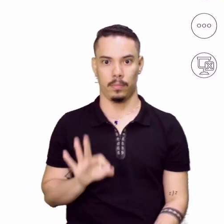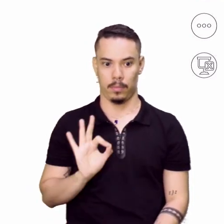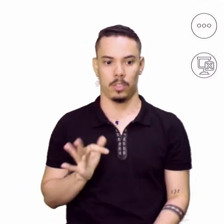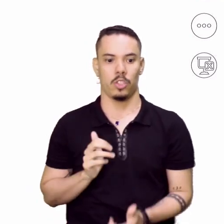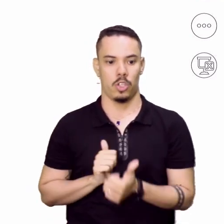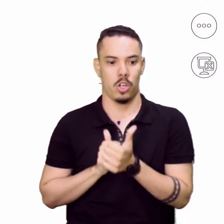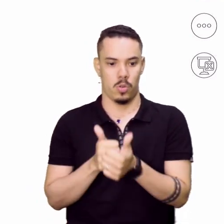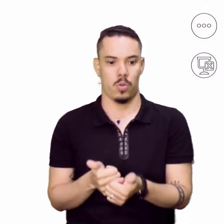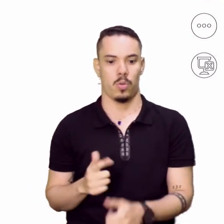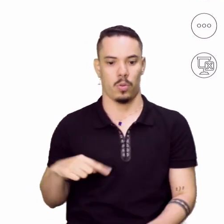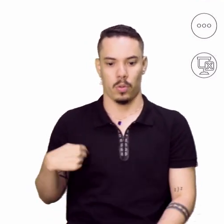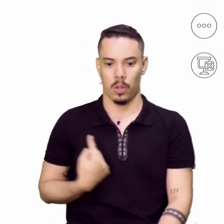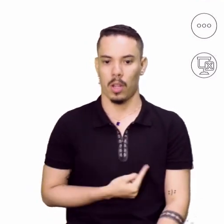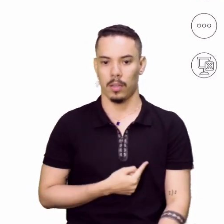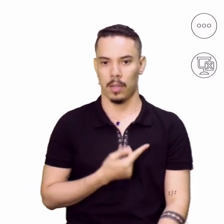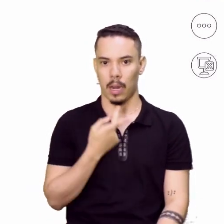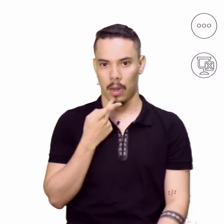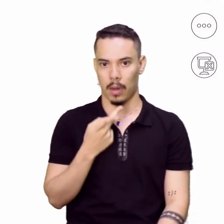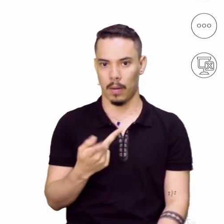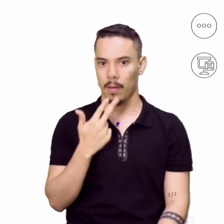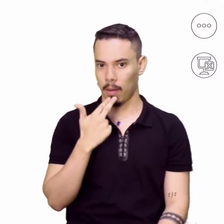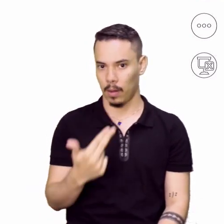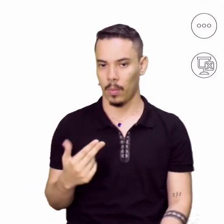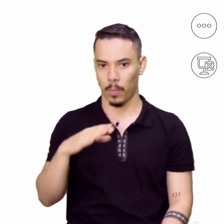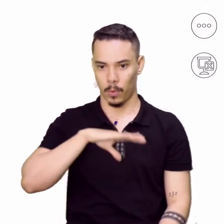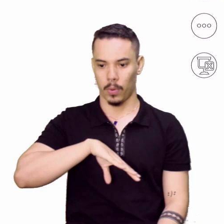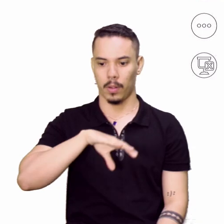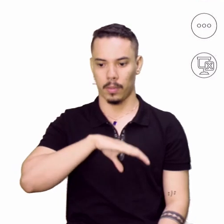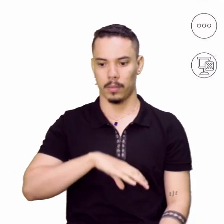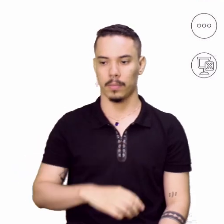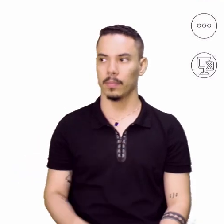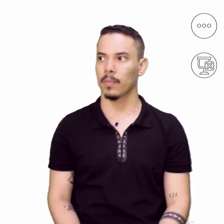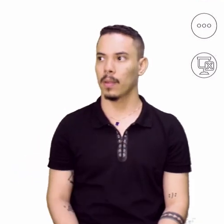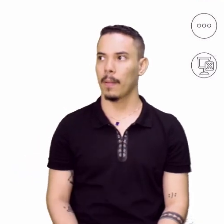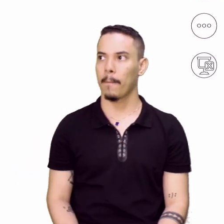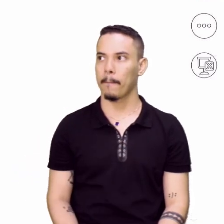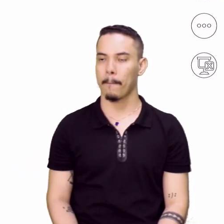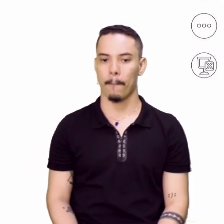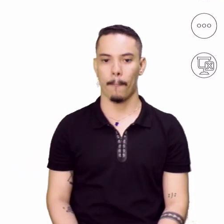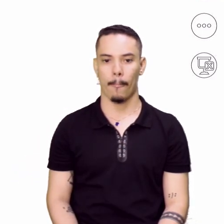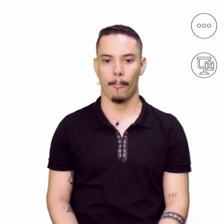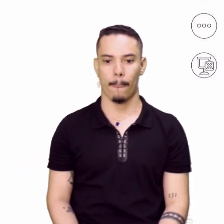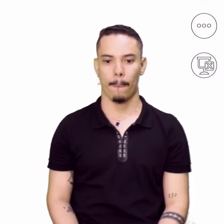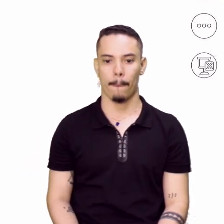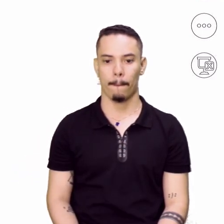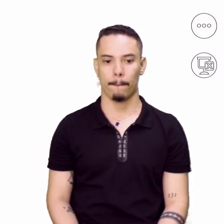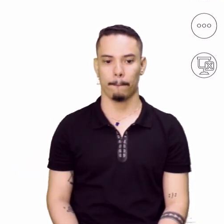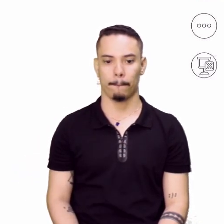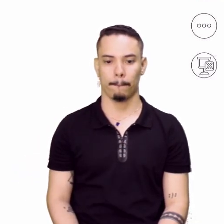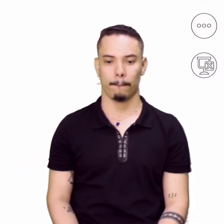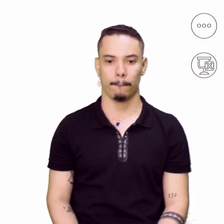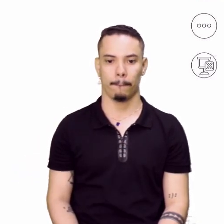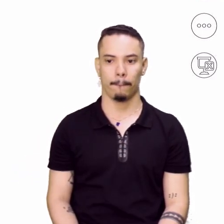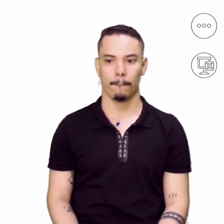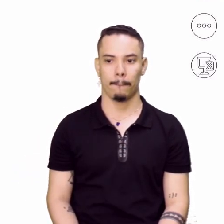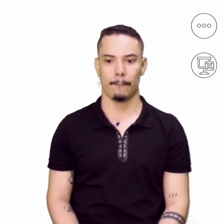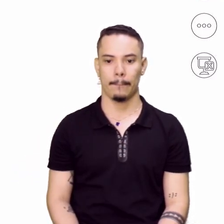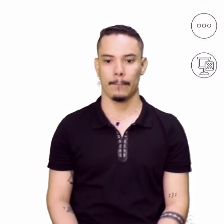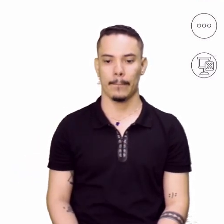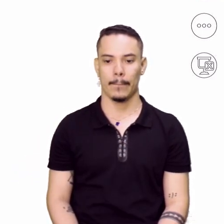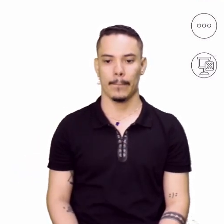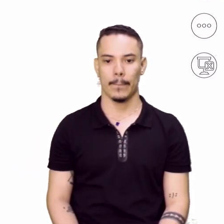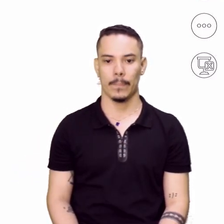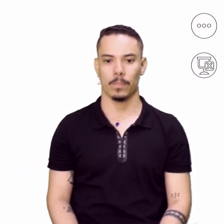de acordo com a nossa língua então I will start to see the patients eu Começarei a atender os pacientes e aí mais uma pergunta